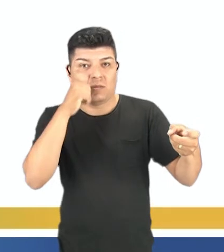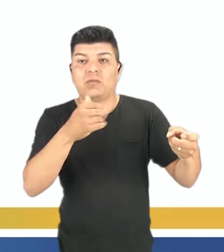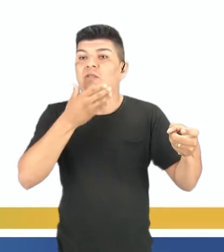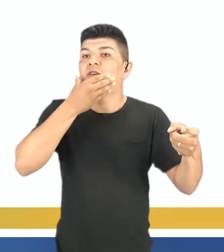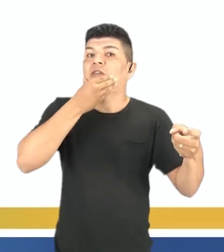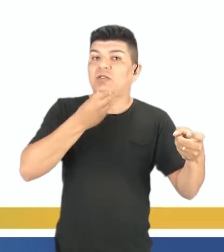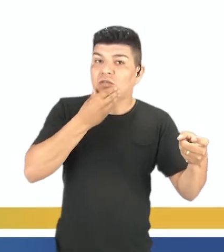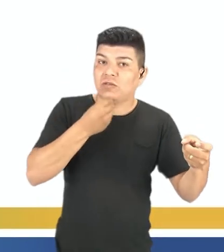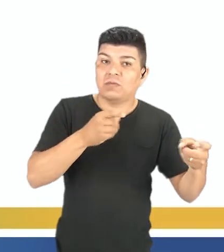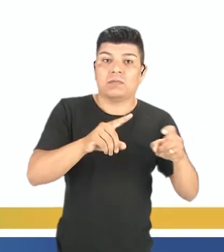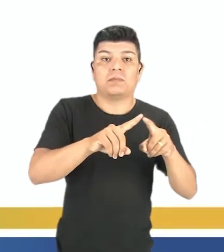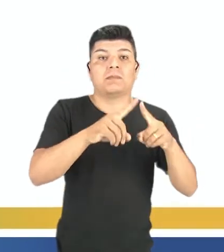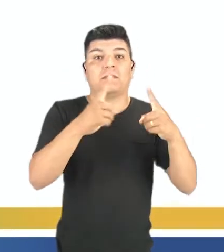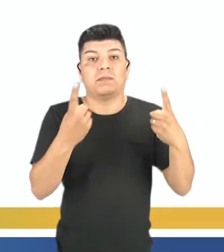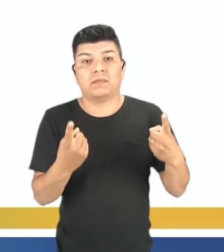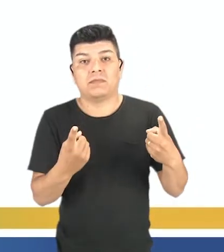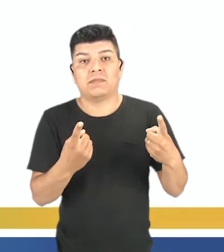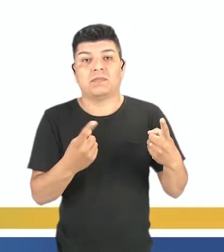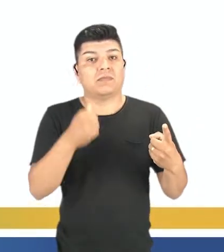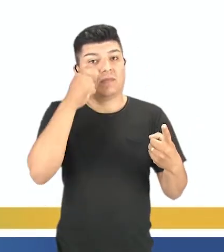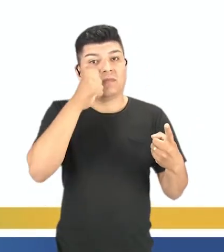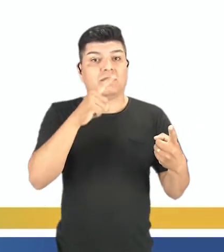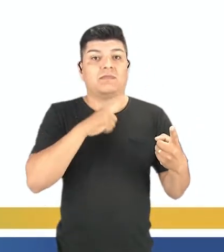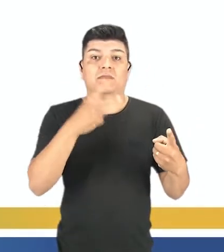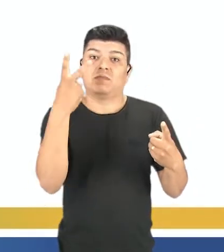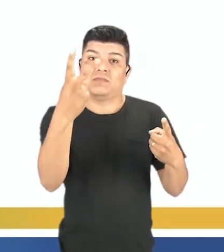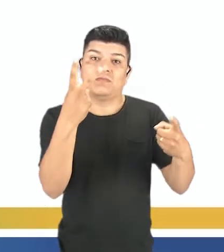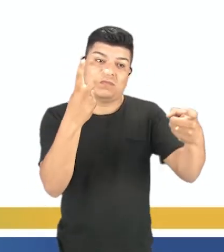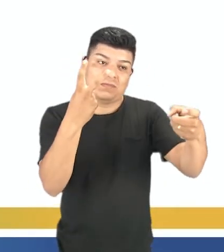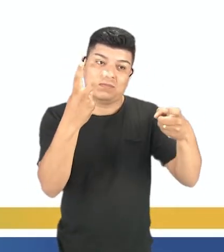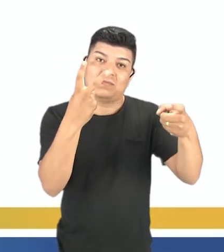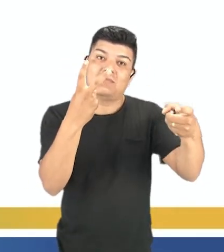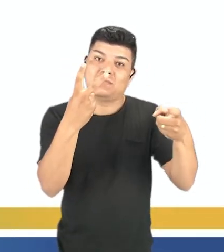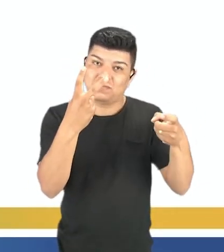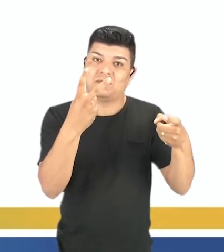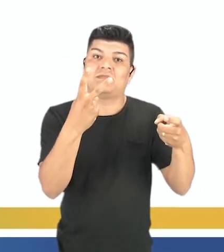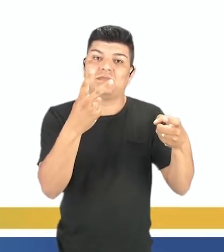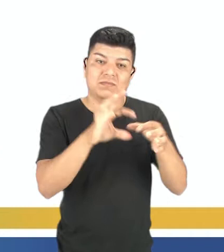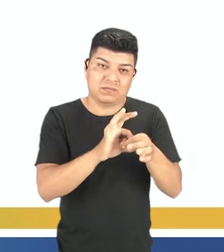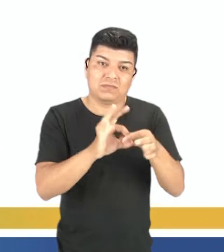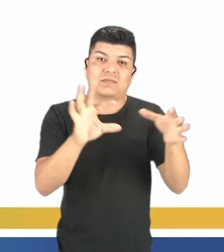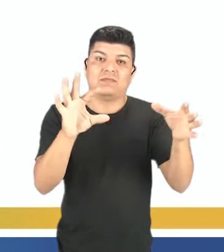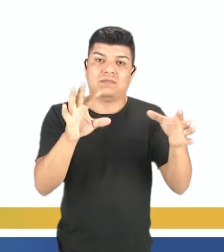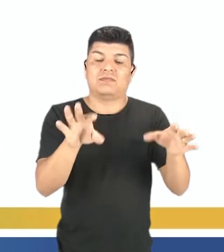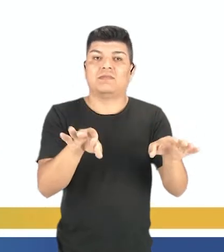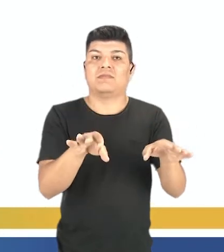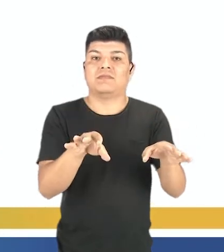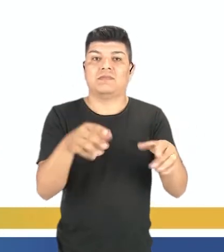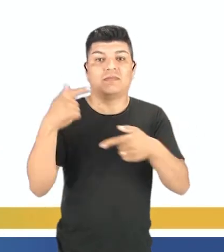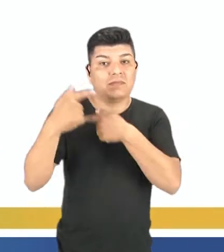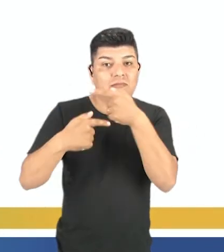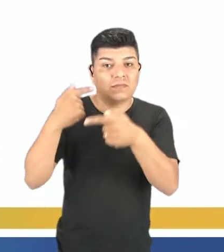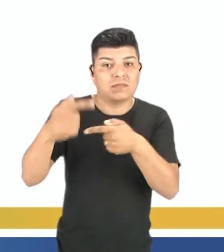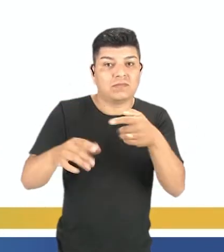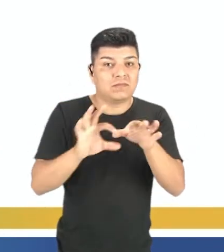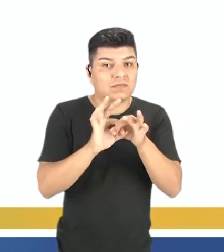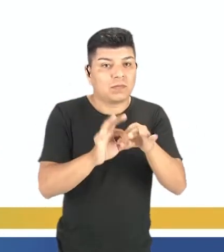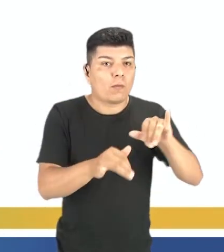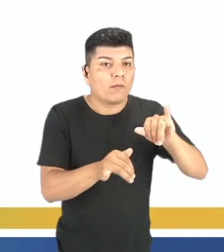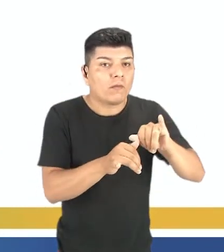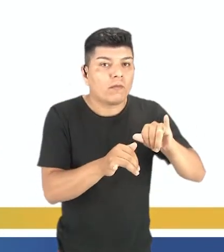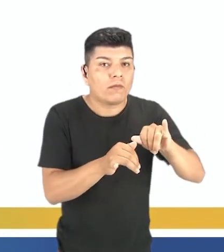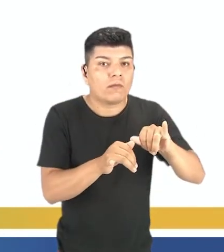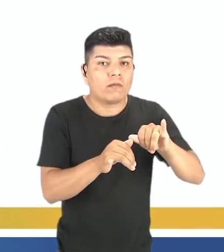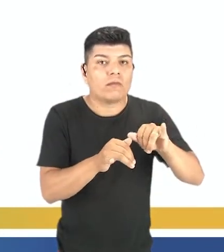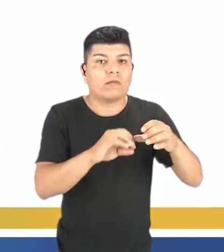no homem, mas como a mulher tem 2X, ela vai estar sempre liberando X. Então, quando a herança é ligada ao sexo, né,